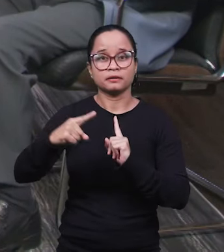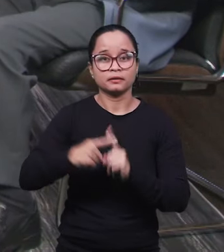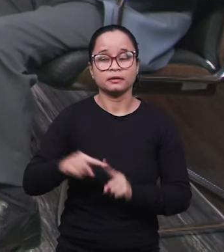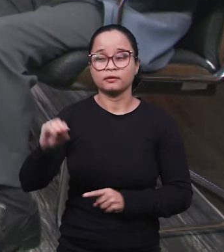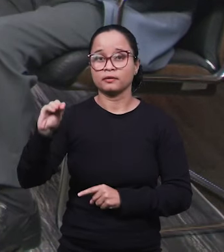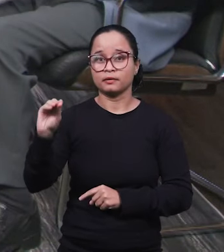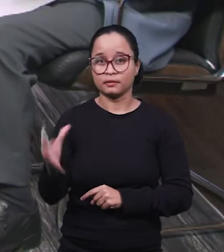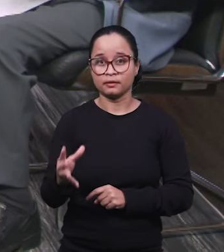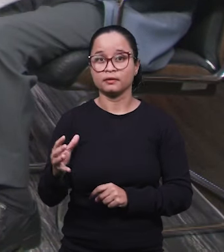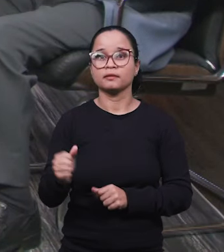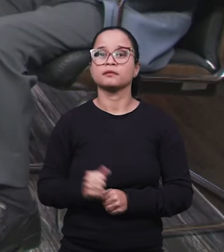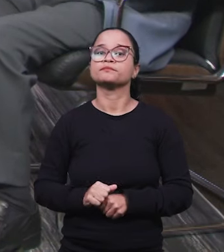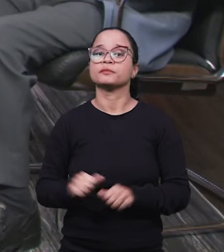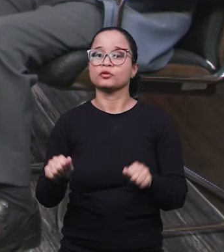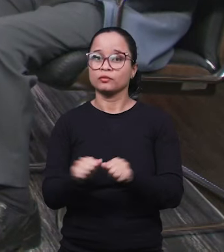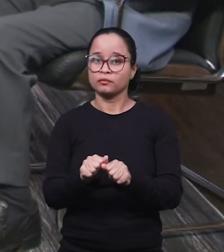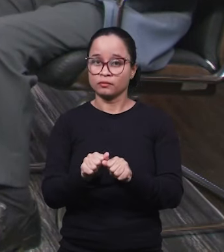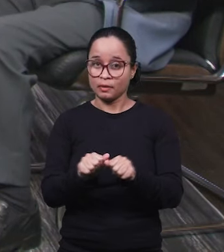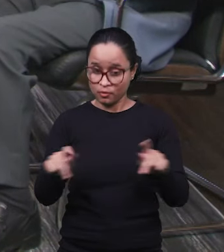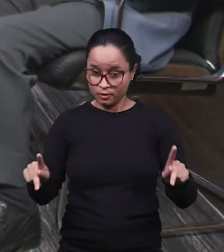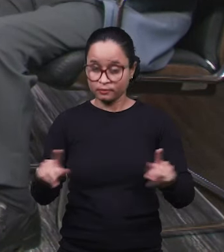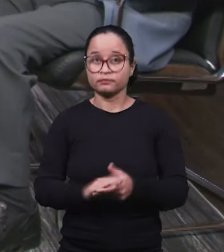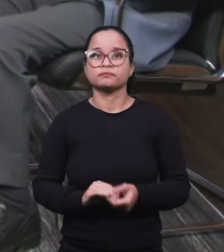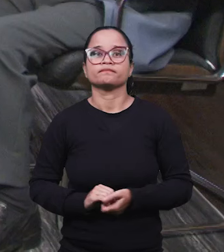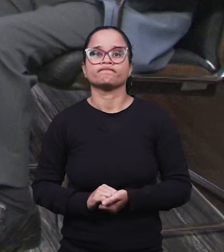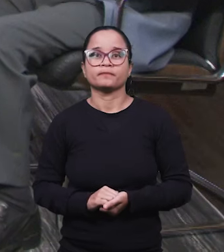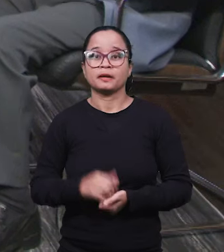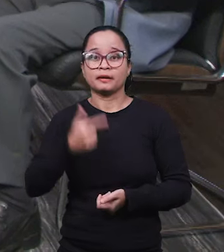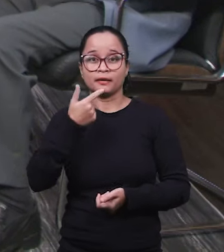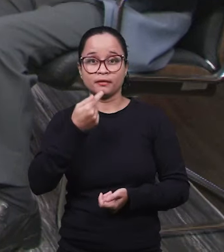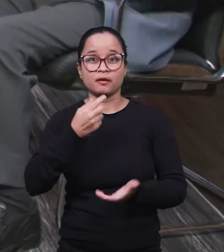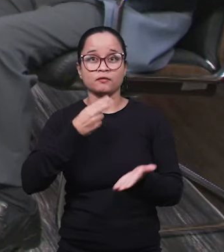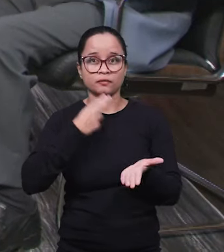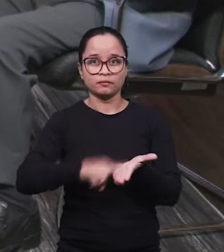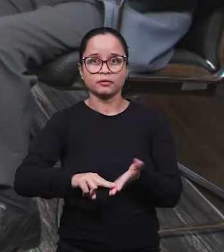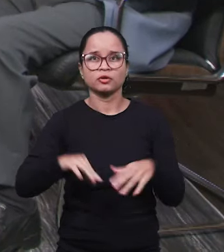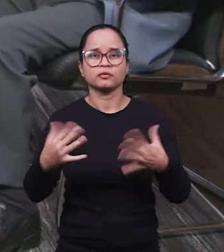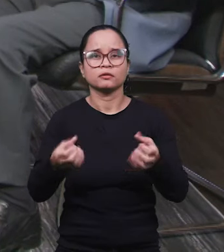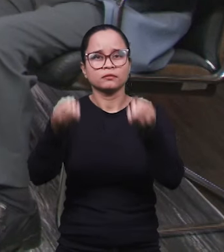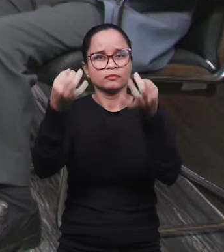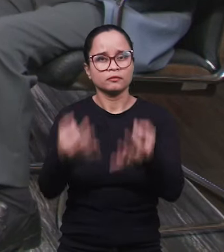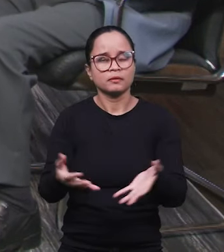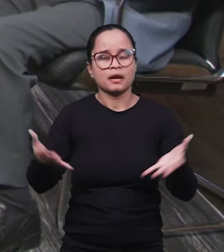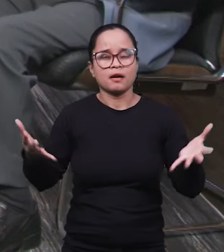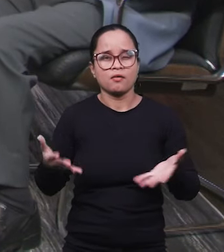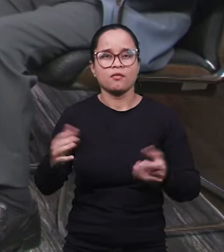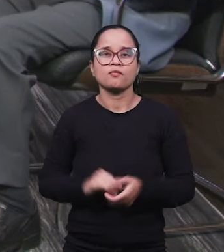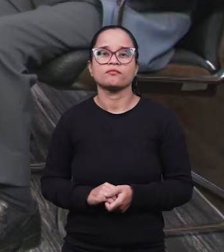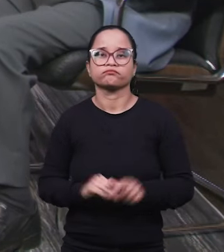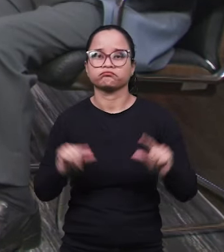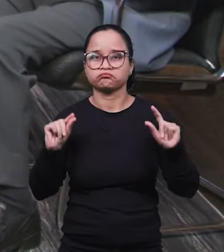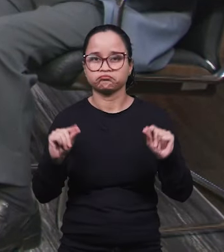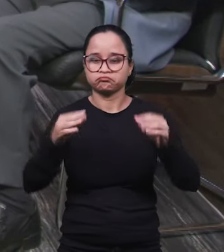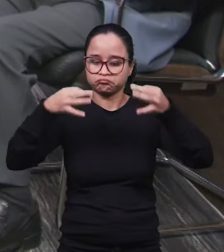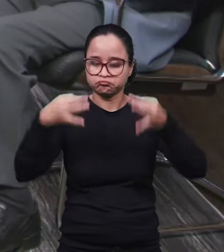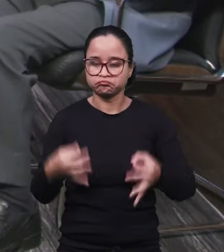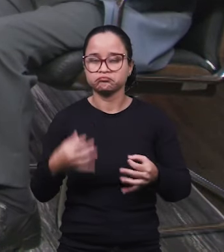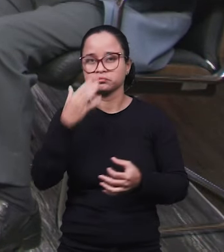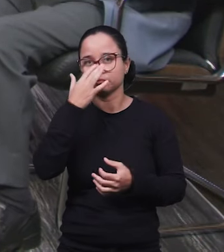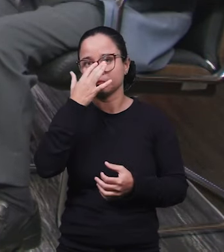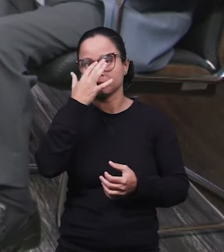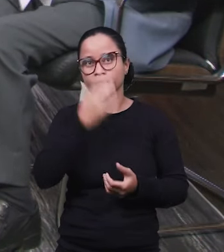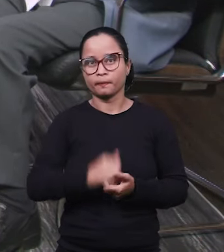do Apocalipse, as 7 cartas do Apocalipse. E o que nós vamos abordar aqui hoje é exatamente